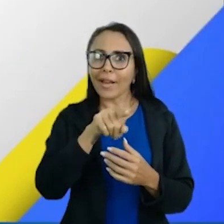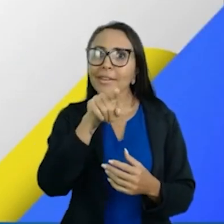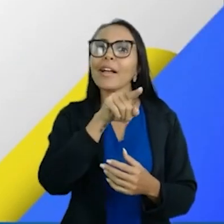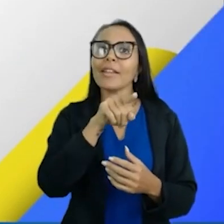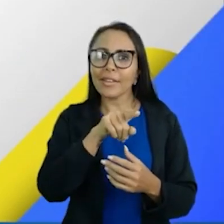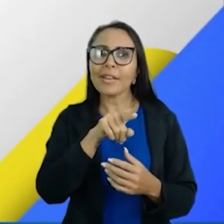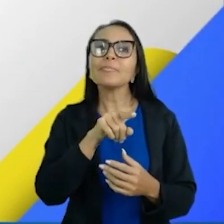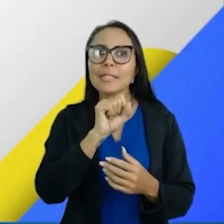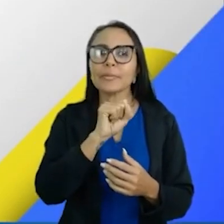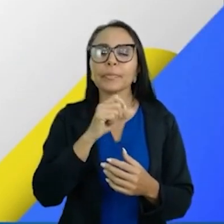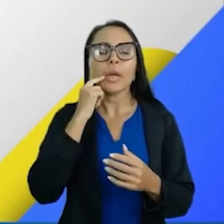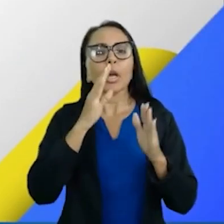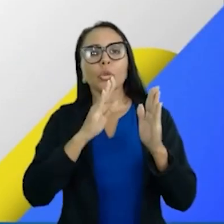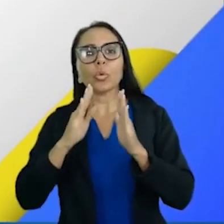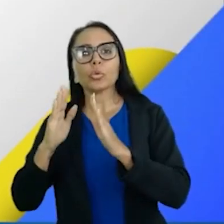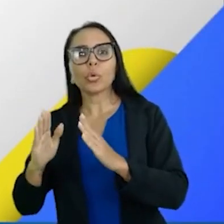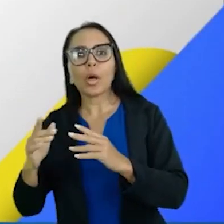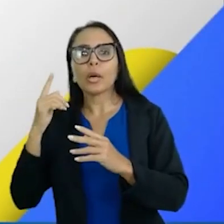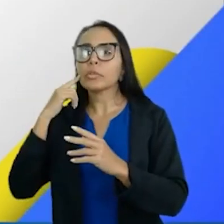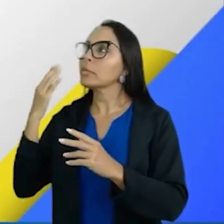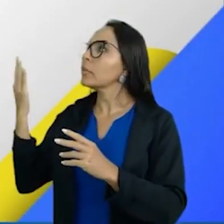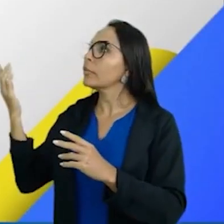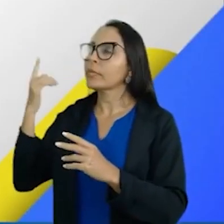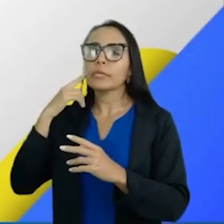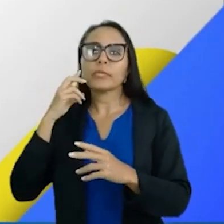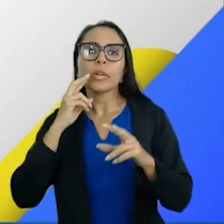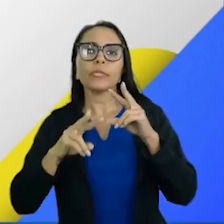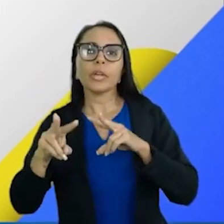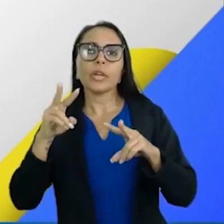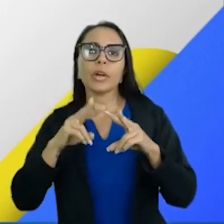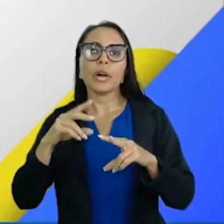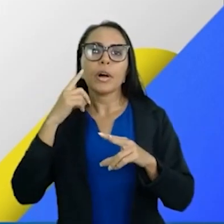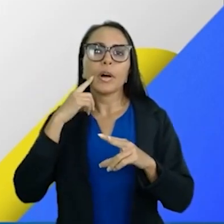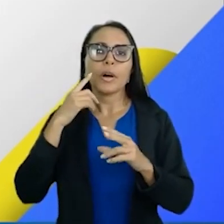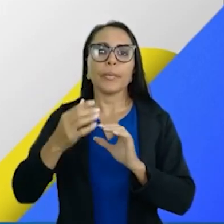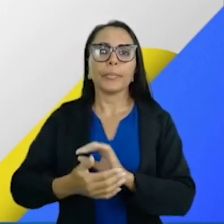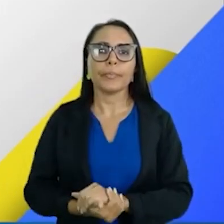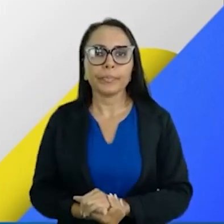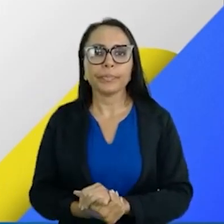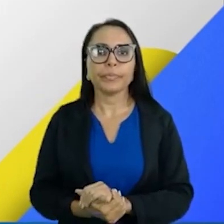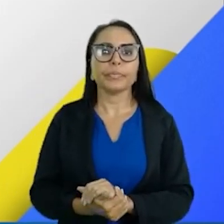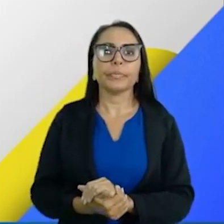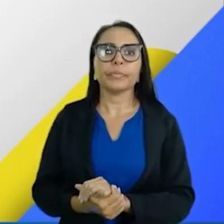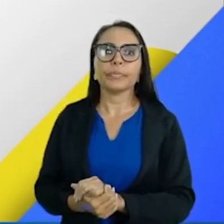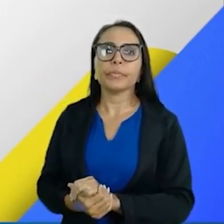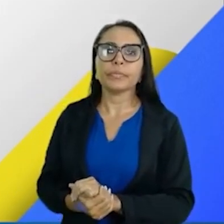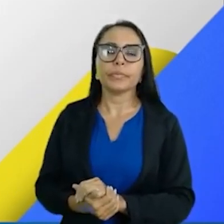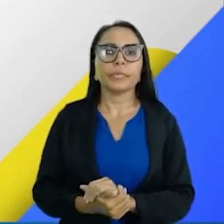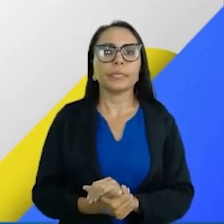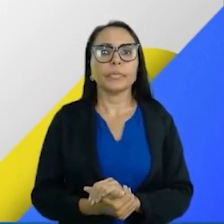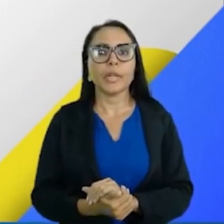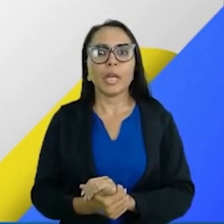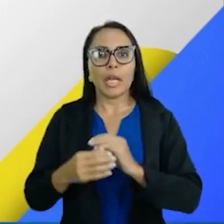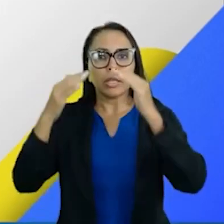é os Simpsons. E do outro lado, quem é o Recife vai bater o olho e vai ver o que essa composição representa, a realeza que é. Então, tipo,